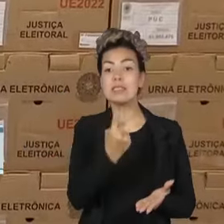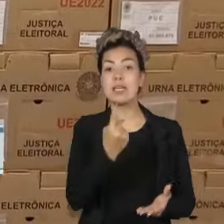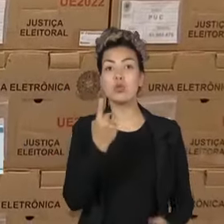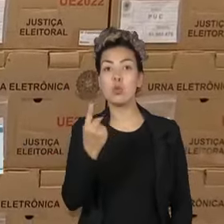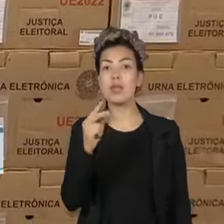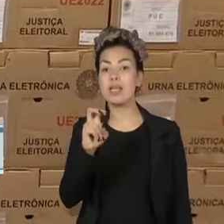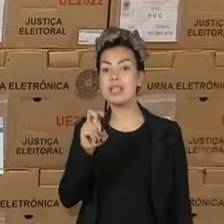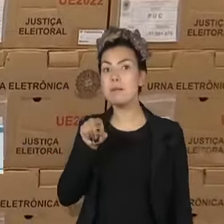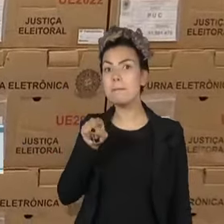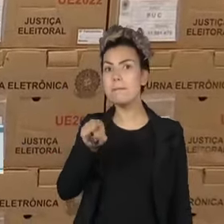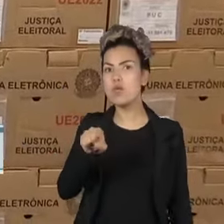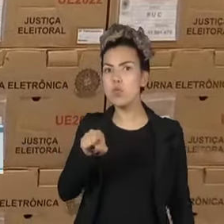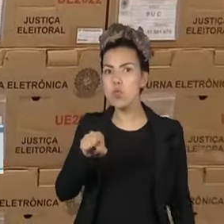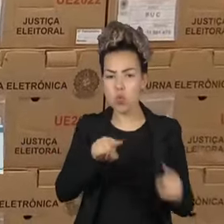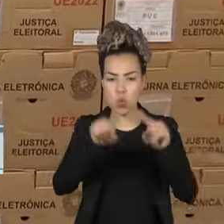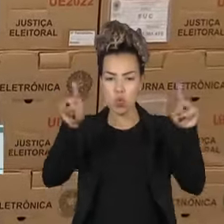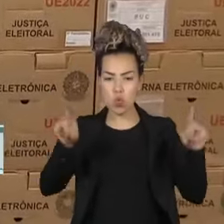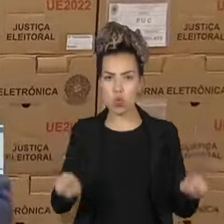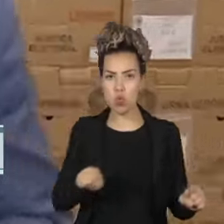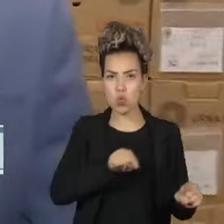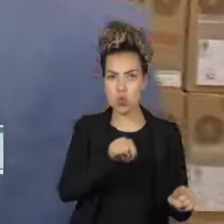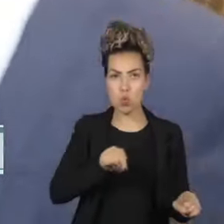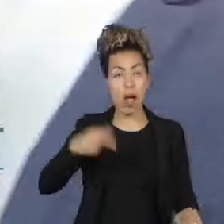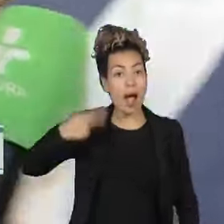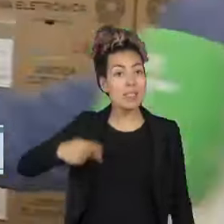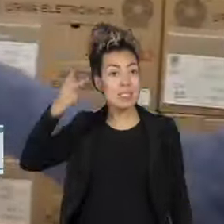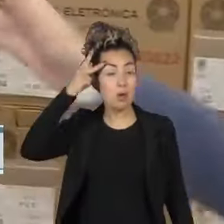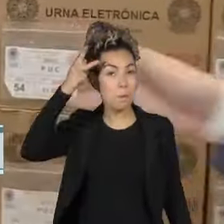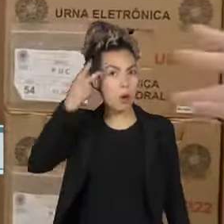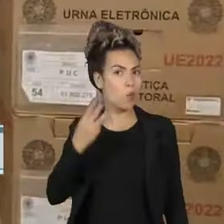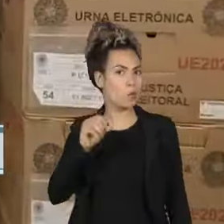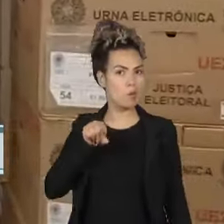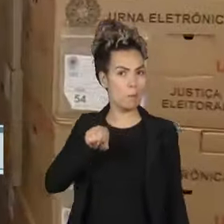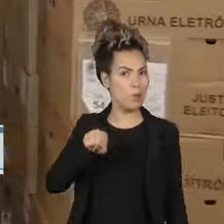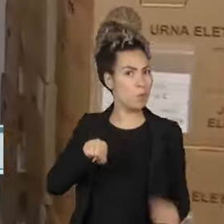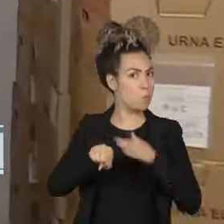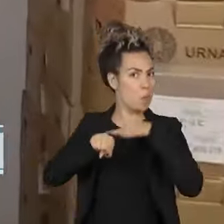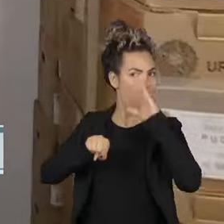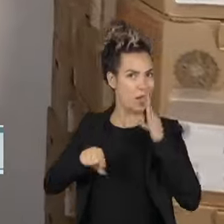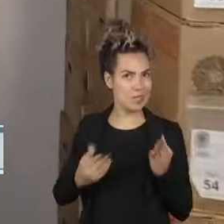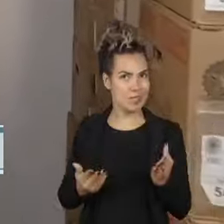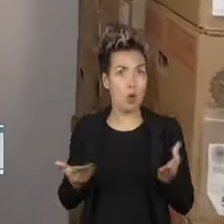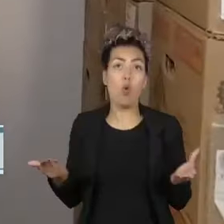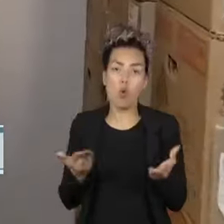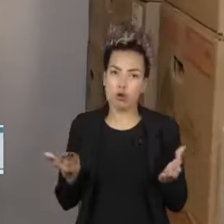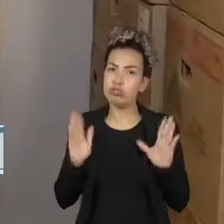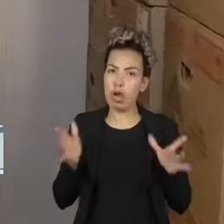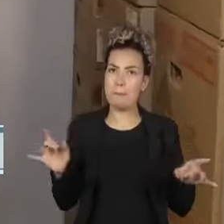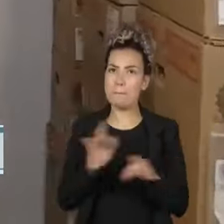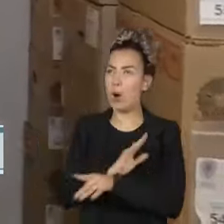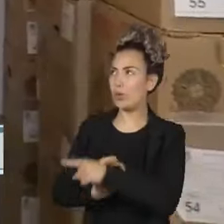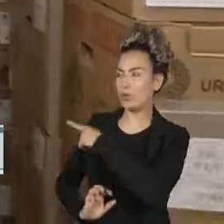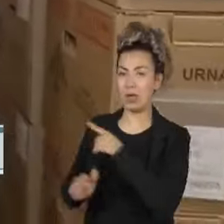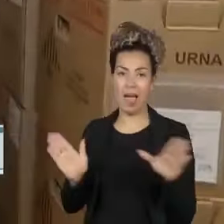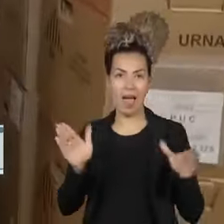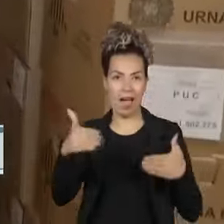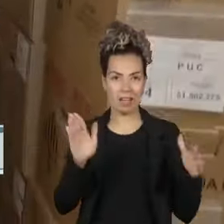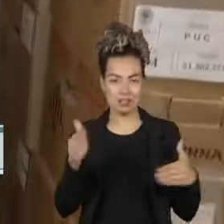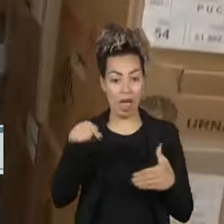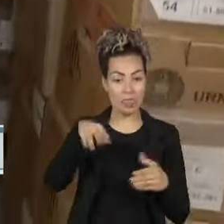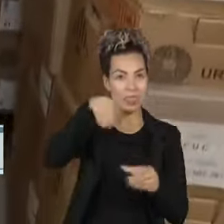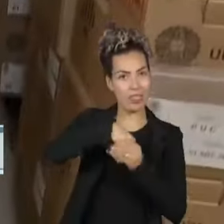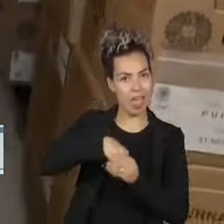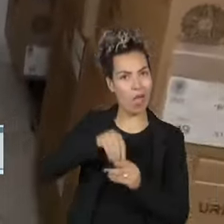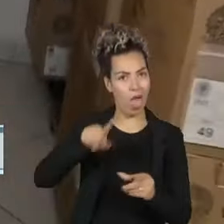30.000 só aqui na capital Paulista hoje elas estão nos cartórios eleitorais como a gente vê aqui ó prontas encaixotadas